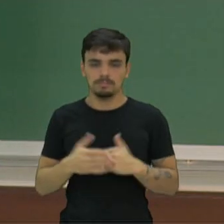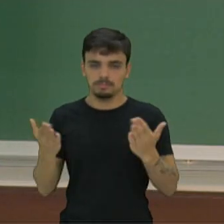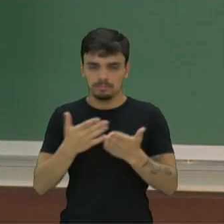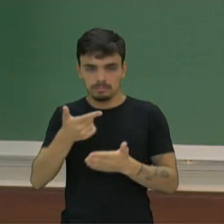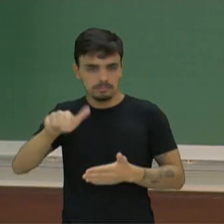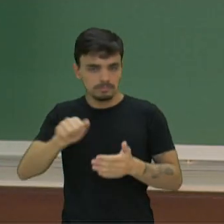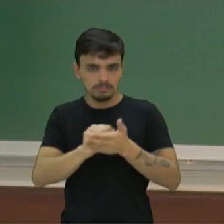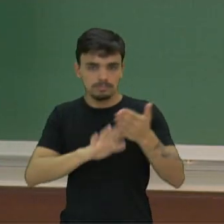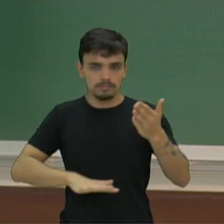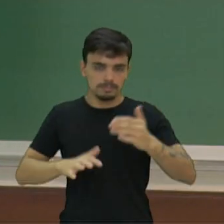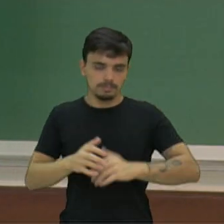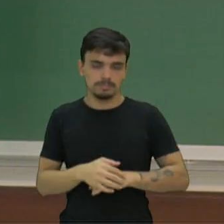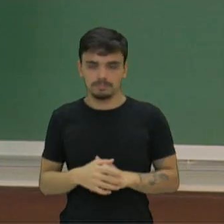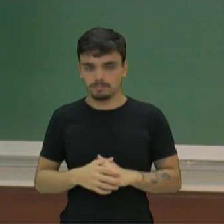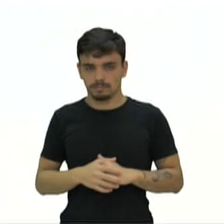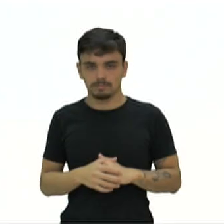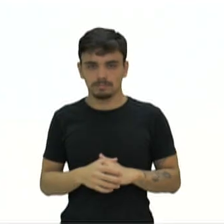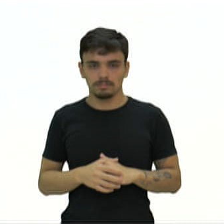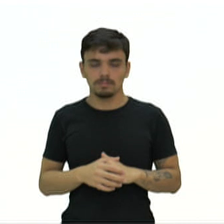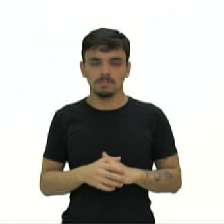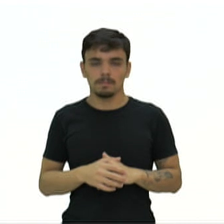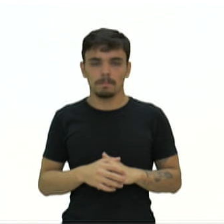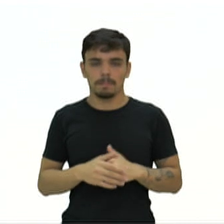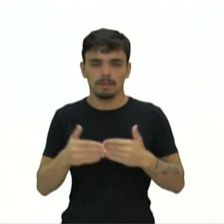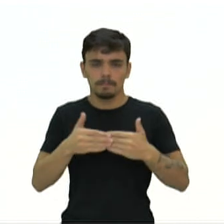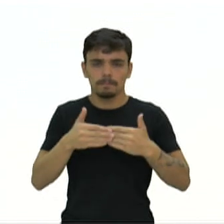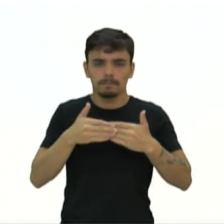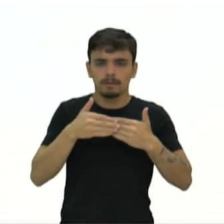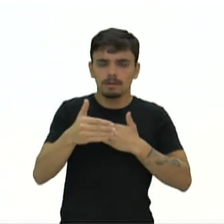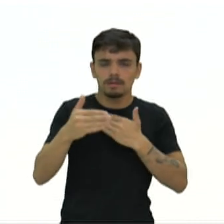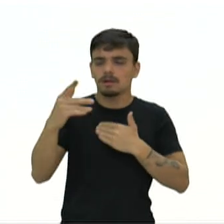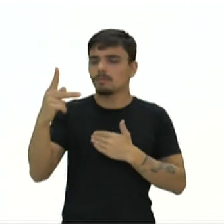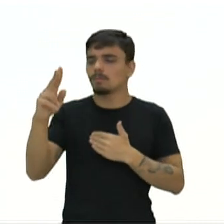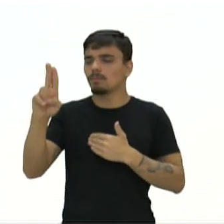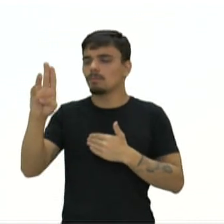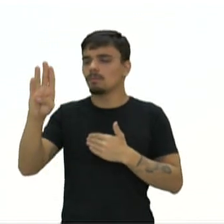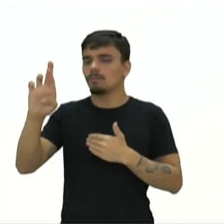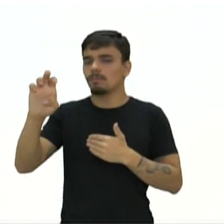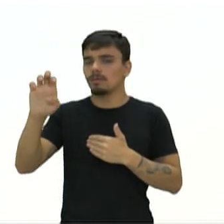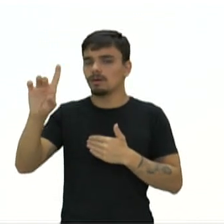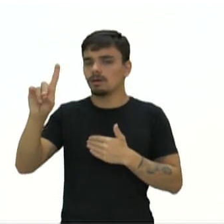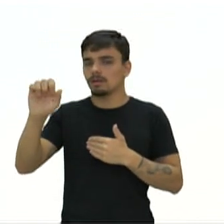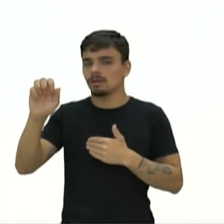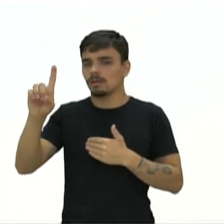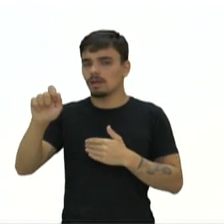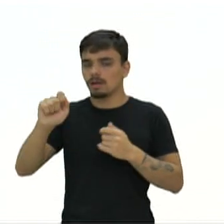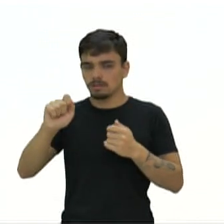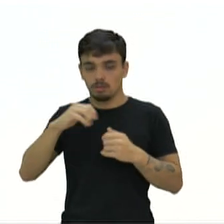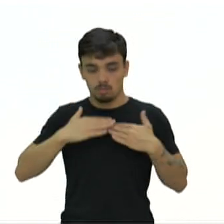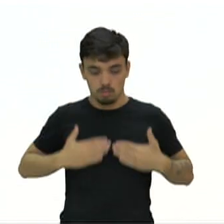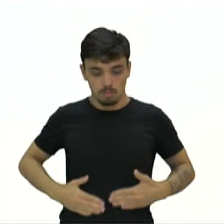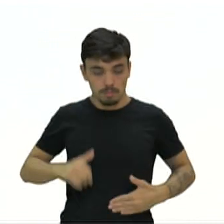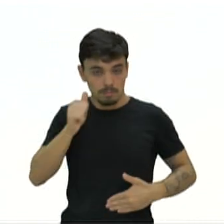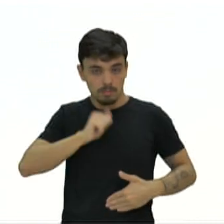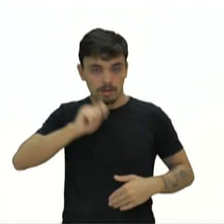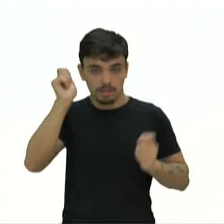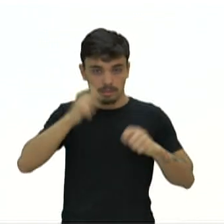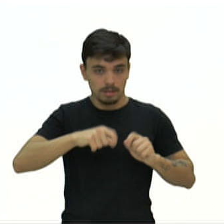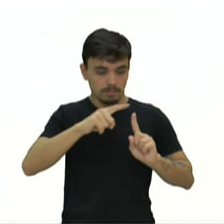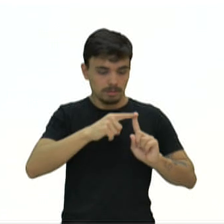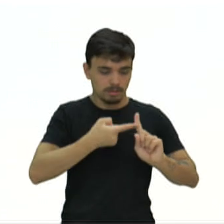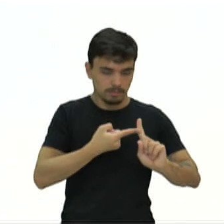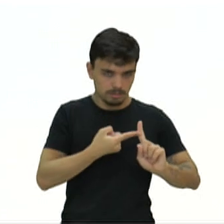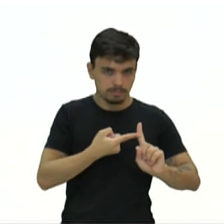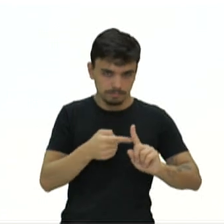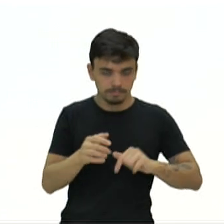segundo exercício, minha gente. A partir da puberdade, o corpo feminino está apto para a reprodução, ou seja, a mulher já pode engravidar, a